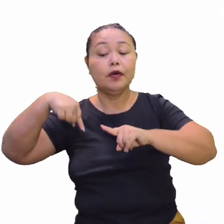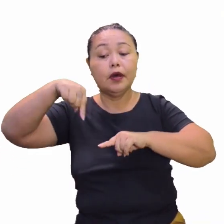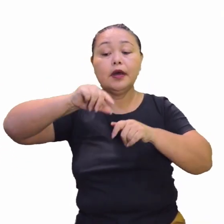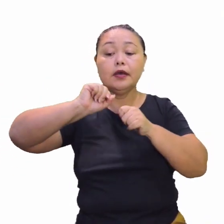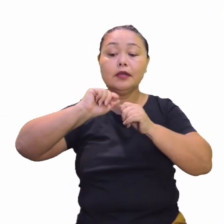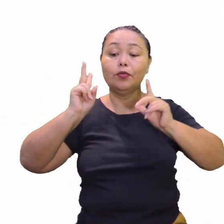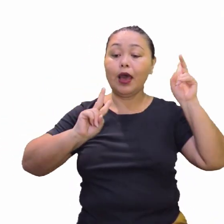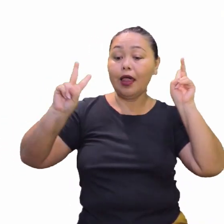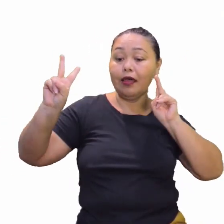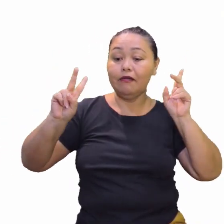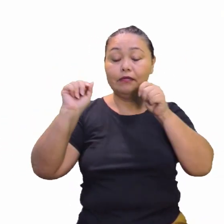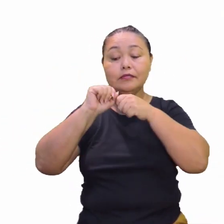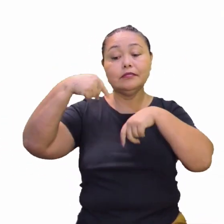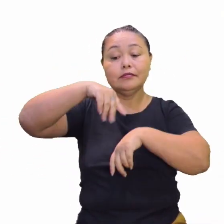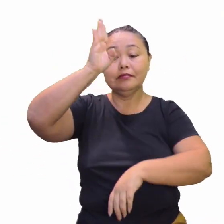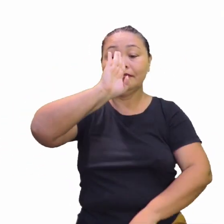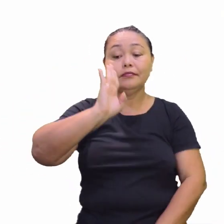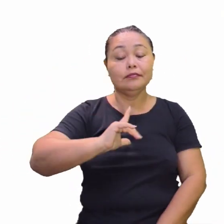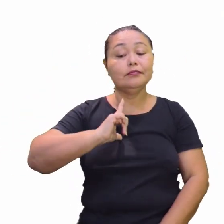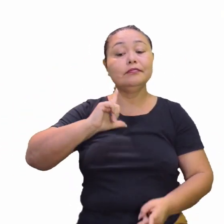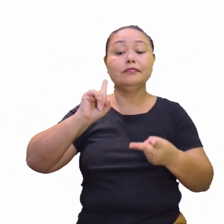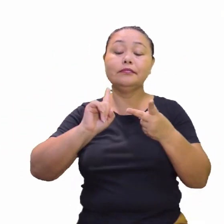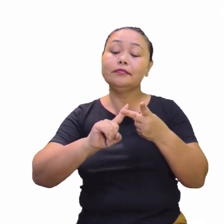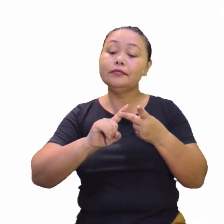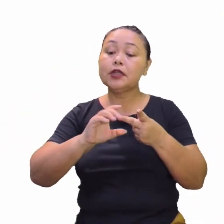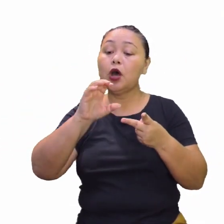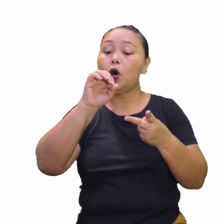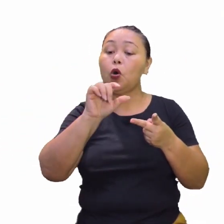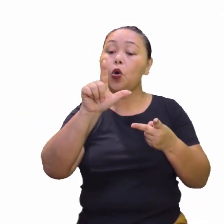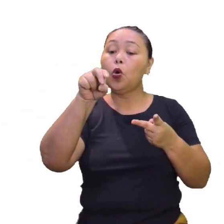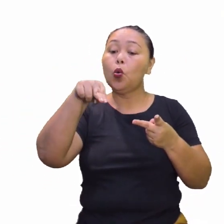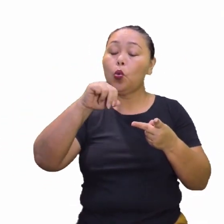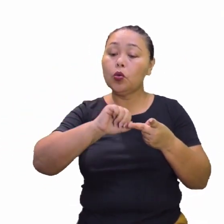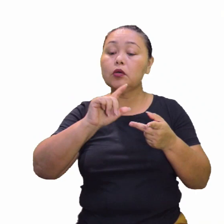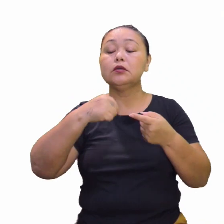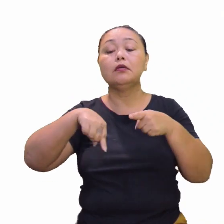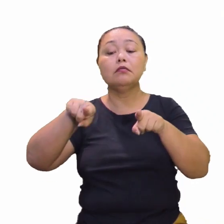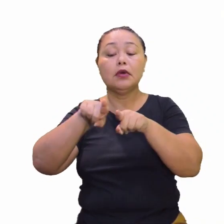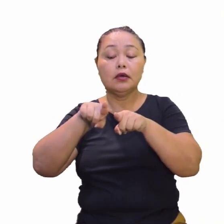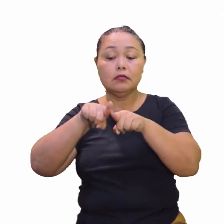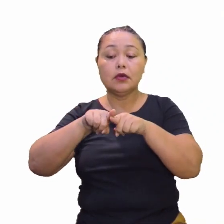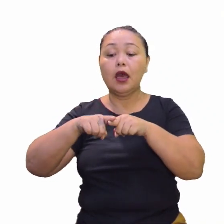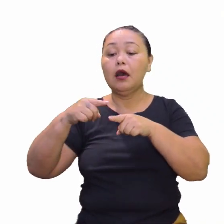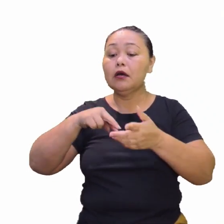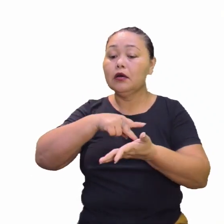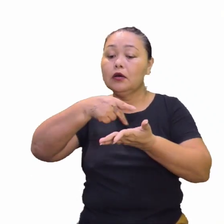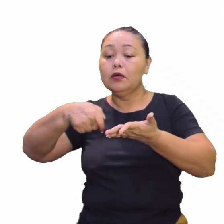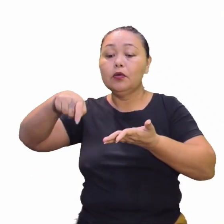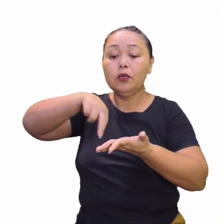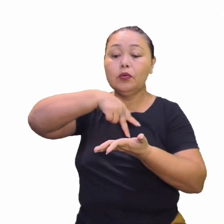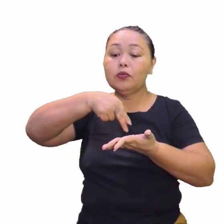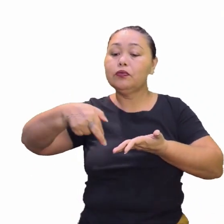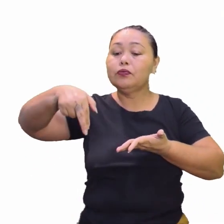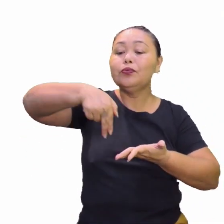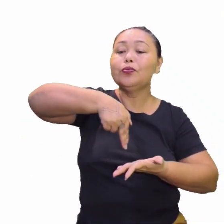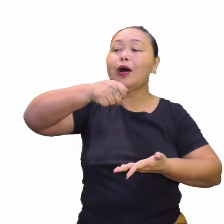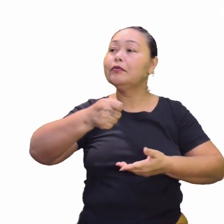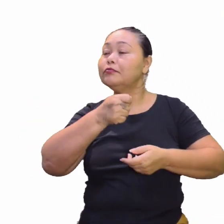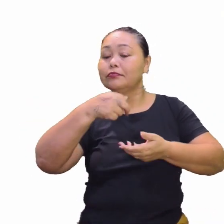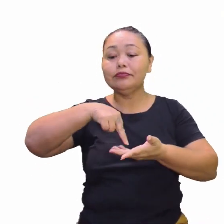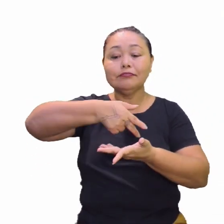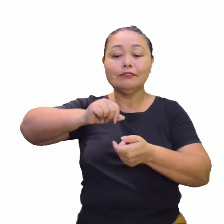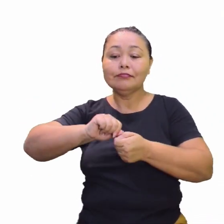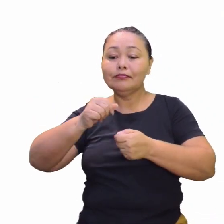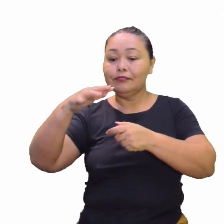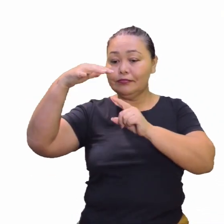aqui no Brasil. A gente pode colocar também, por exemplo, lá em Olinda, né, um carnaval histórico. O frevo, né? O frevo subindo naquela ladeira de Olinda.